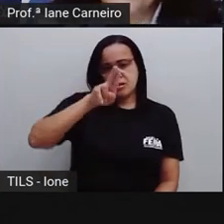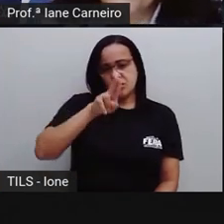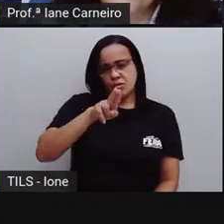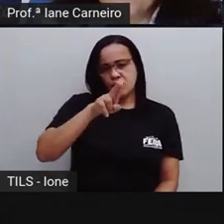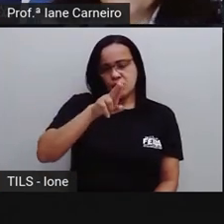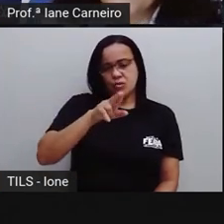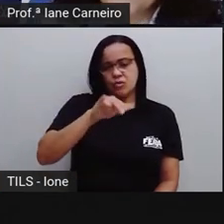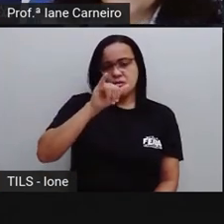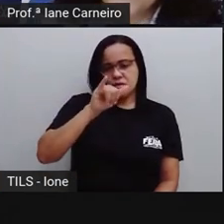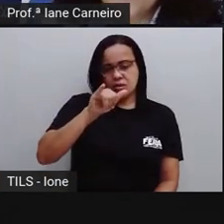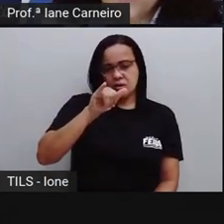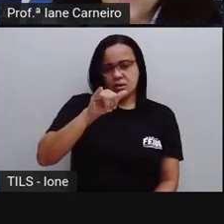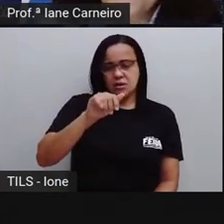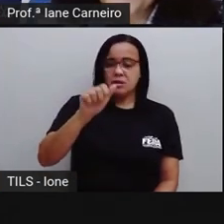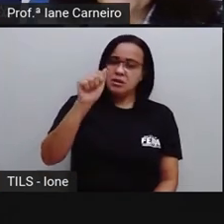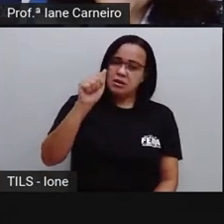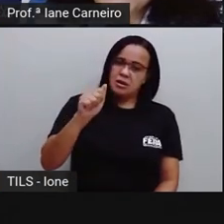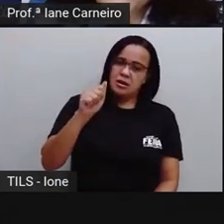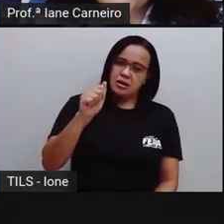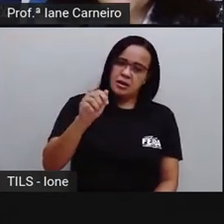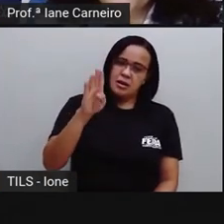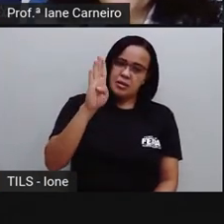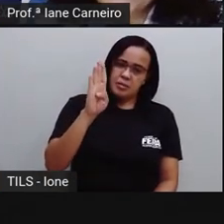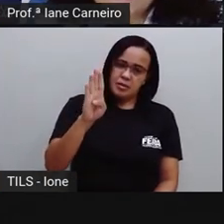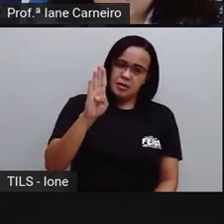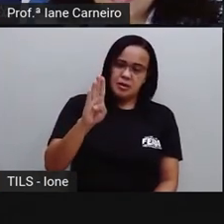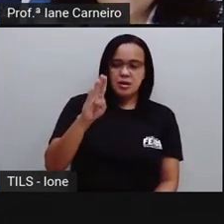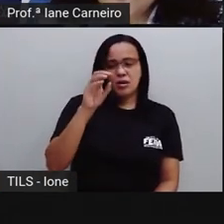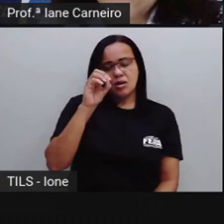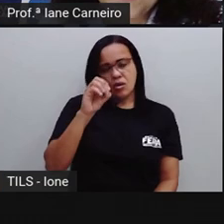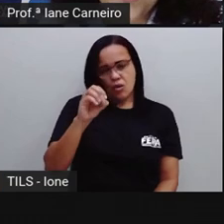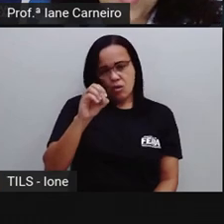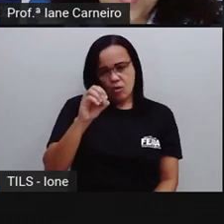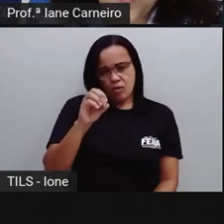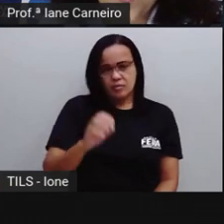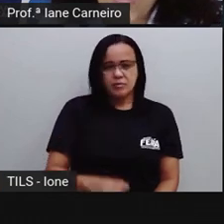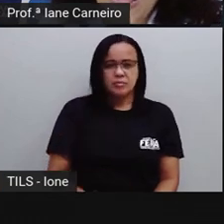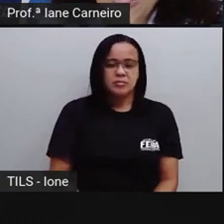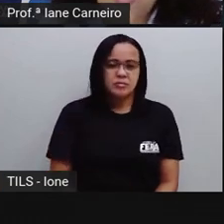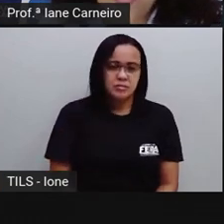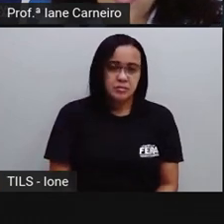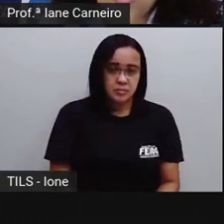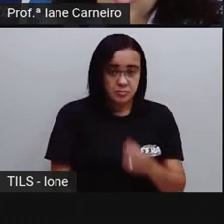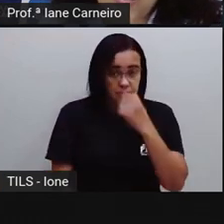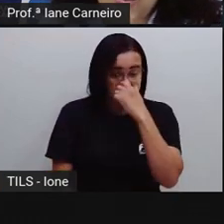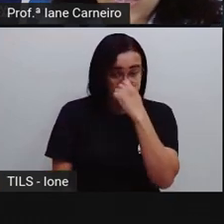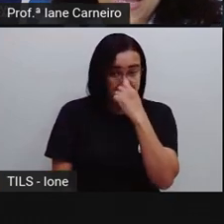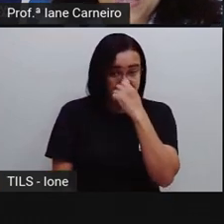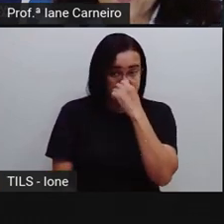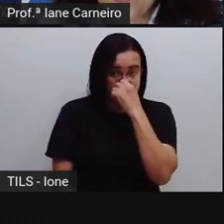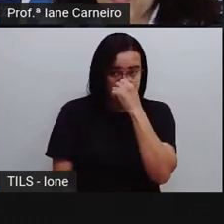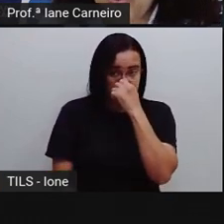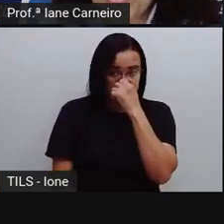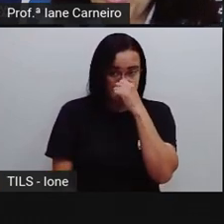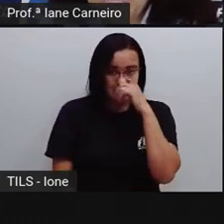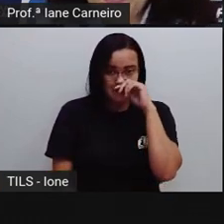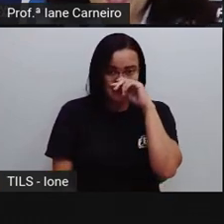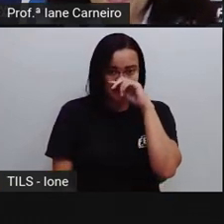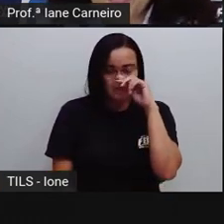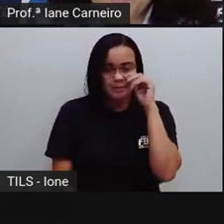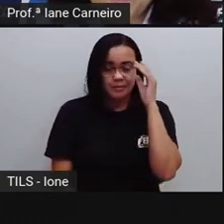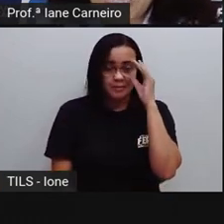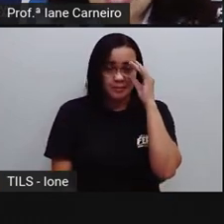Olha o que como faço ó as provas aqui ficou ficar a gente escreveu o ar Ok e o